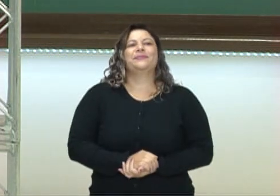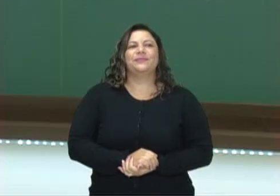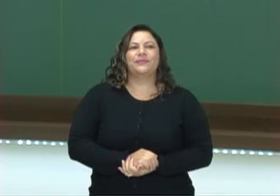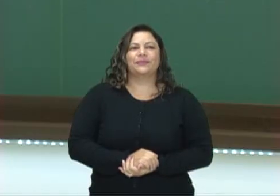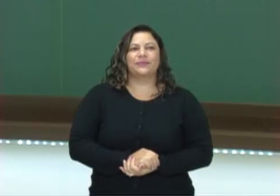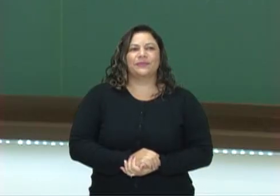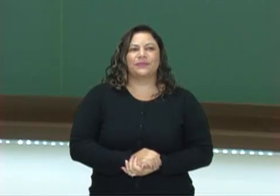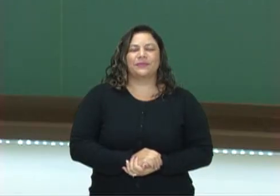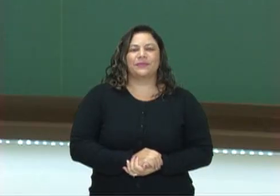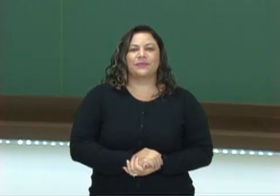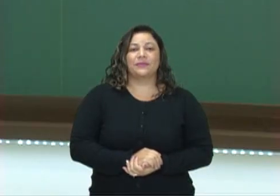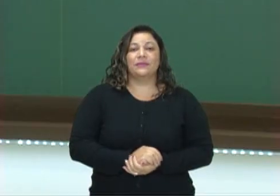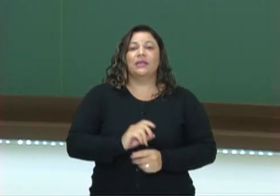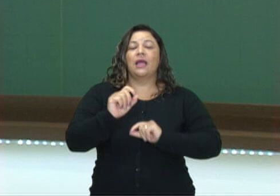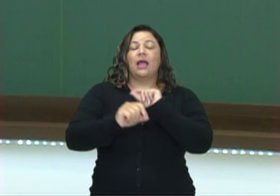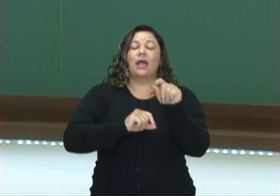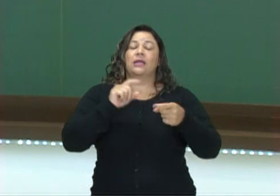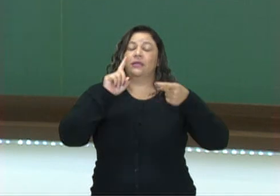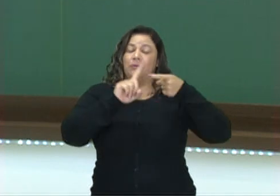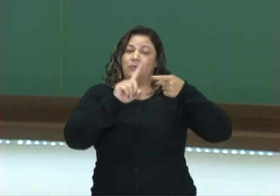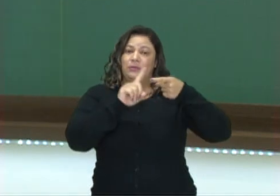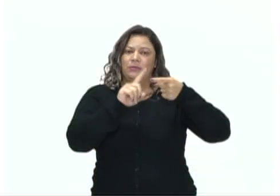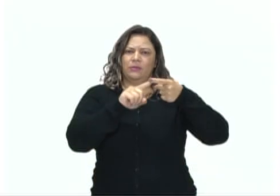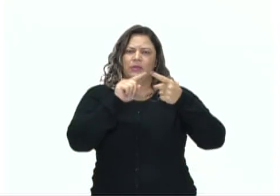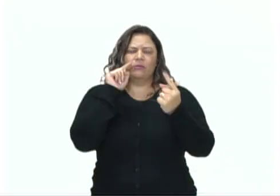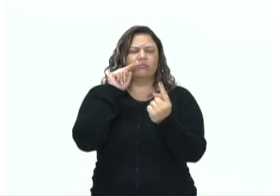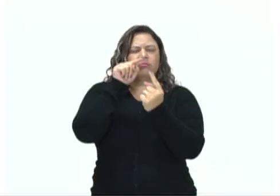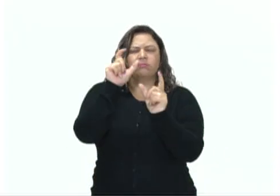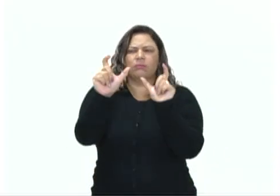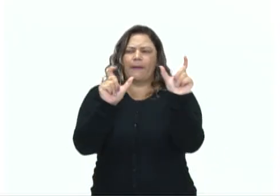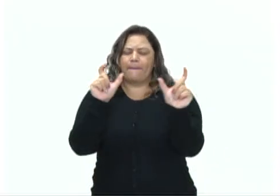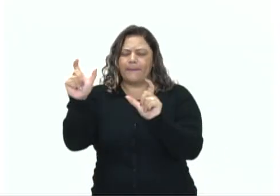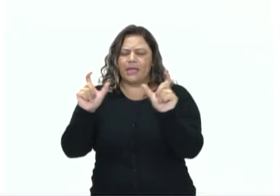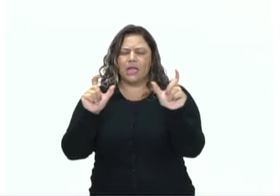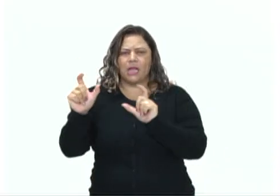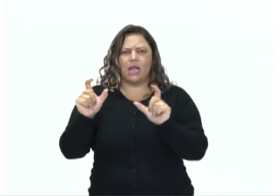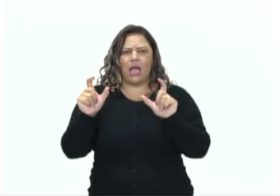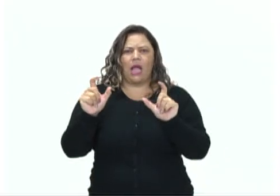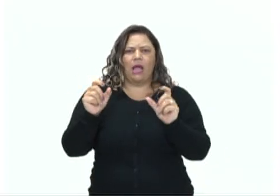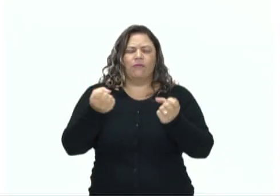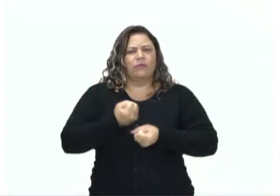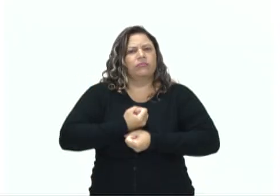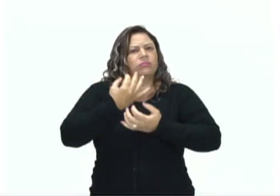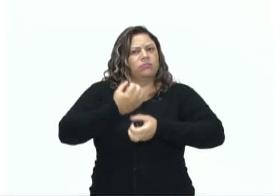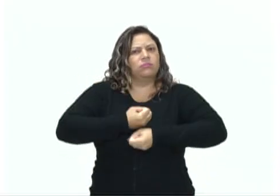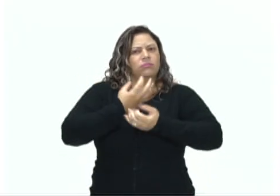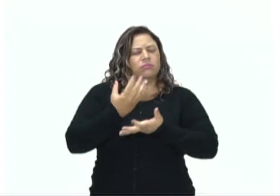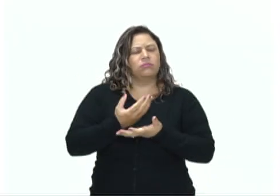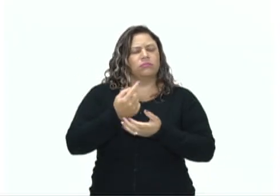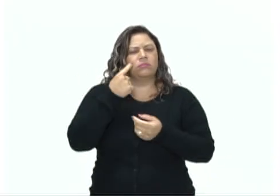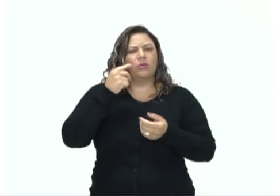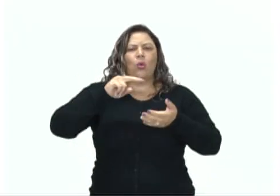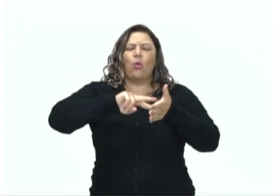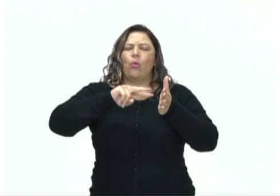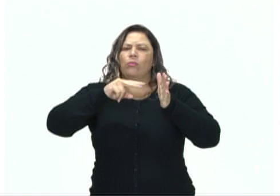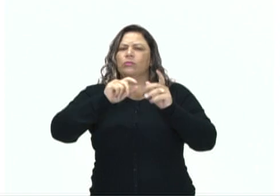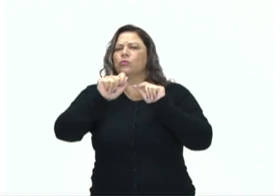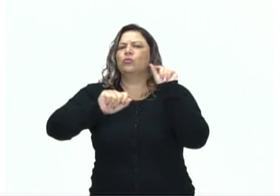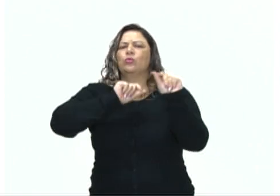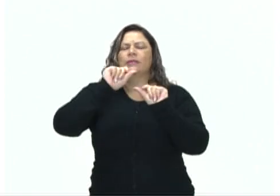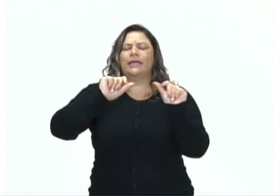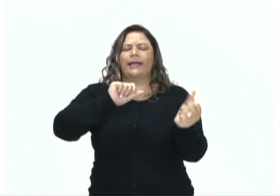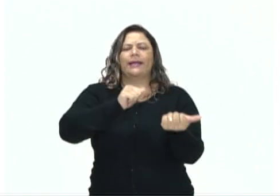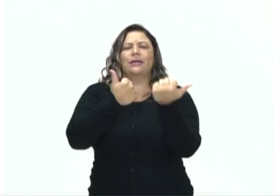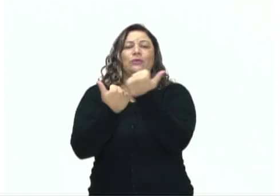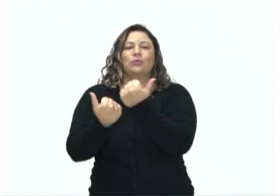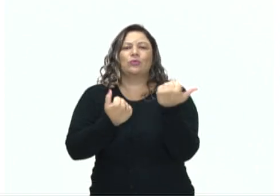Eles são: inferir o sentido de palavras ou expressões, identificar substituições, distinguir